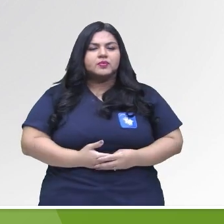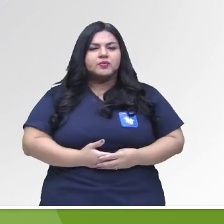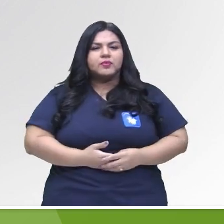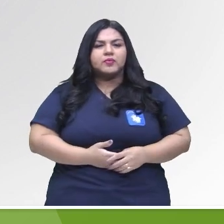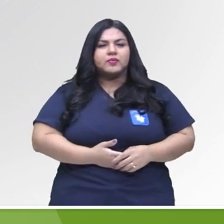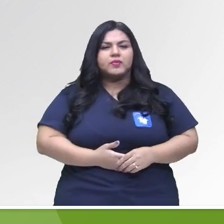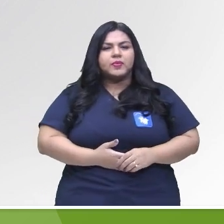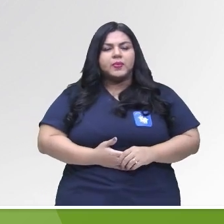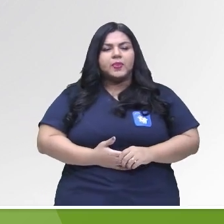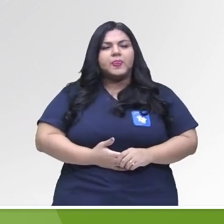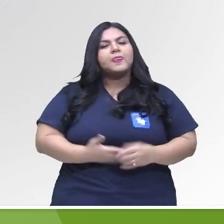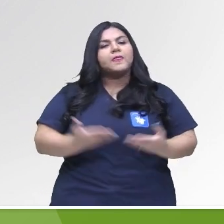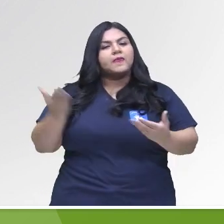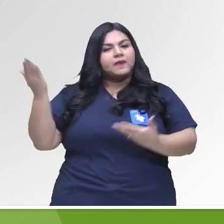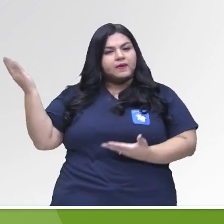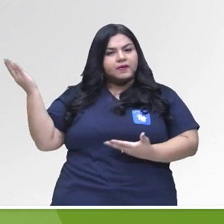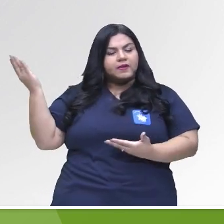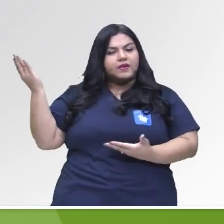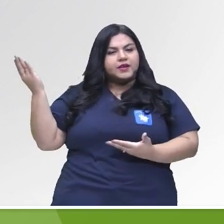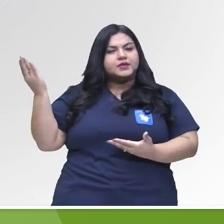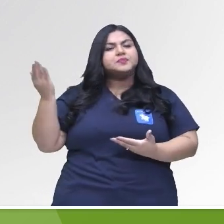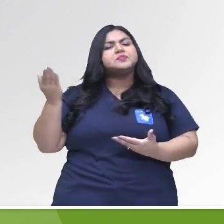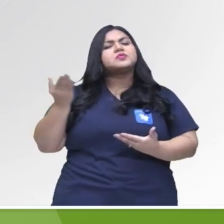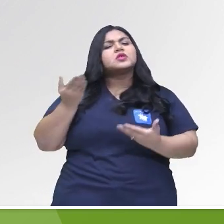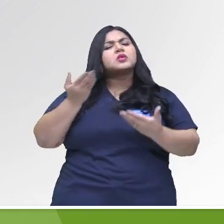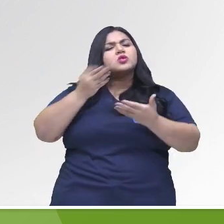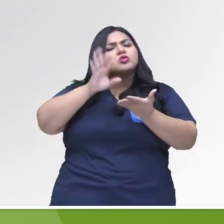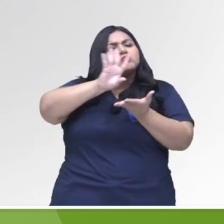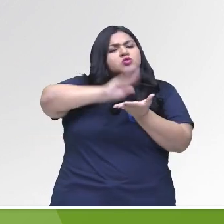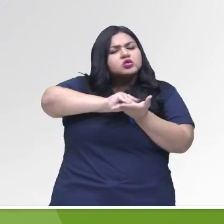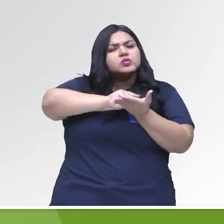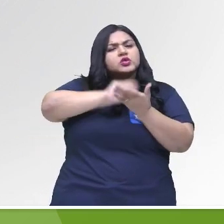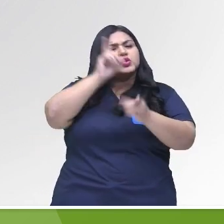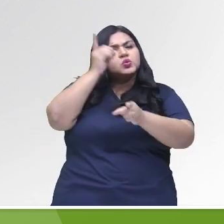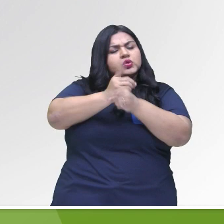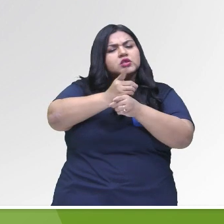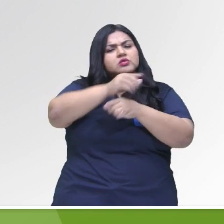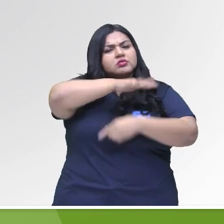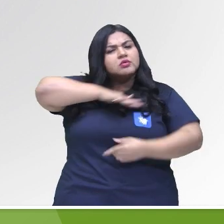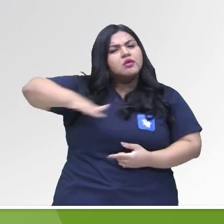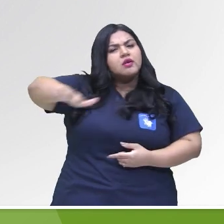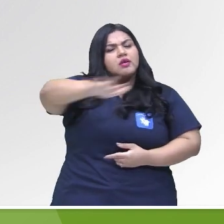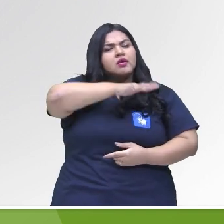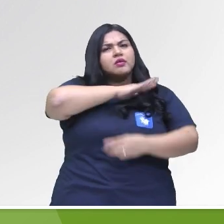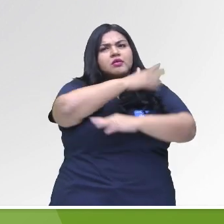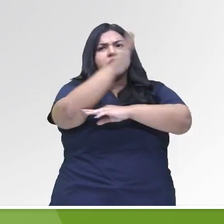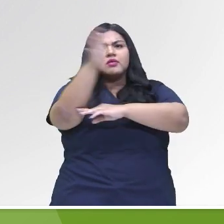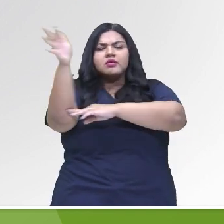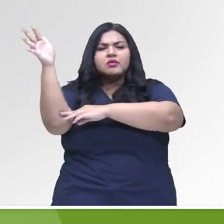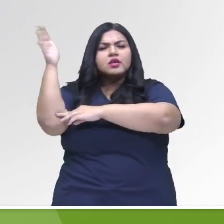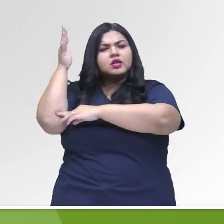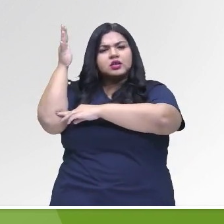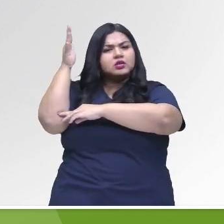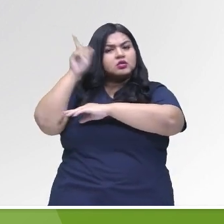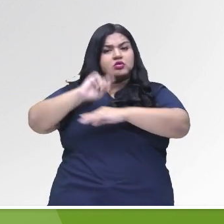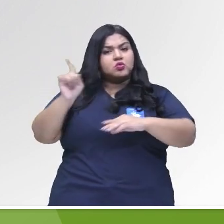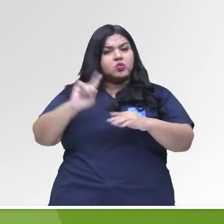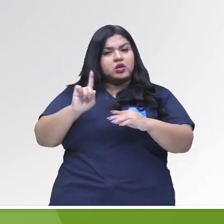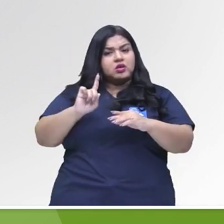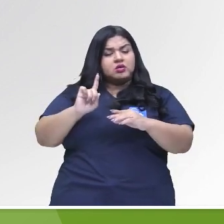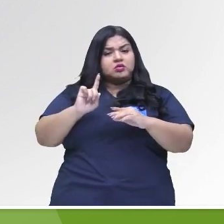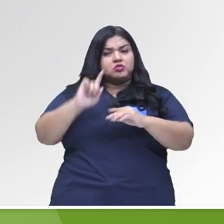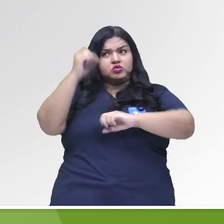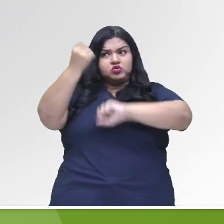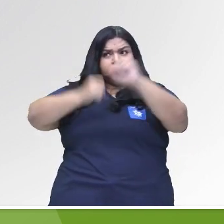Então, os polímeros naturais encontrados na natureza, que não são sintetizados